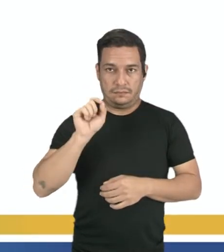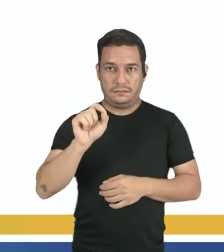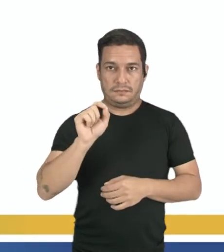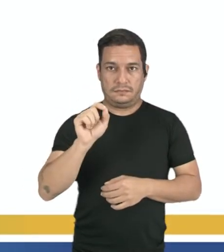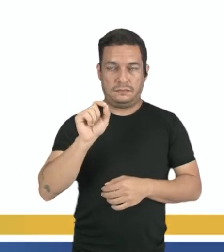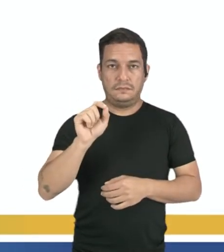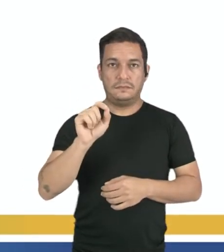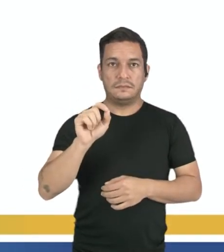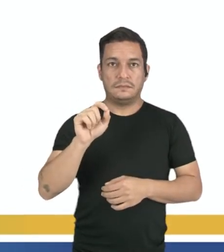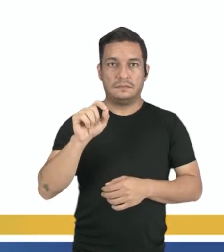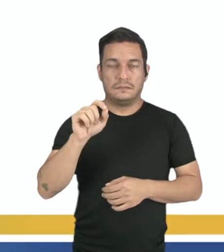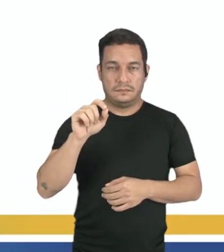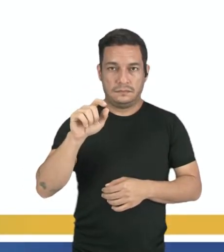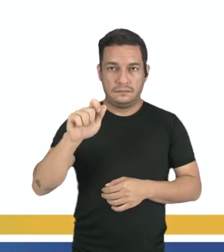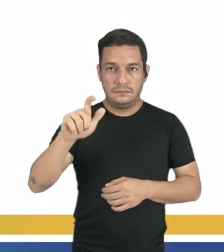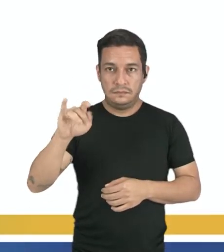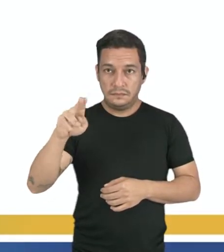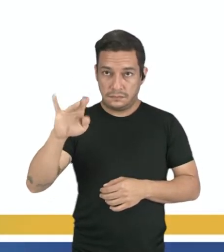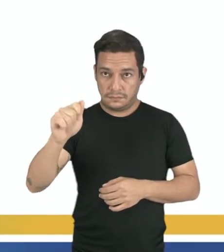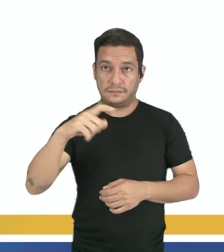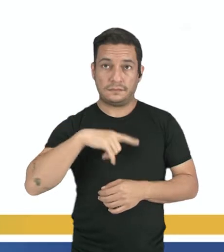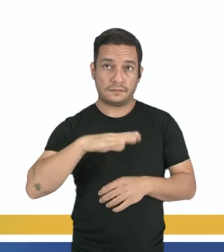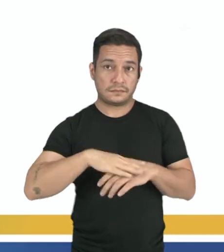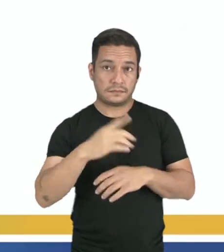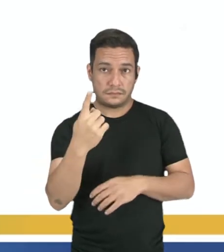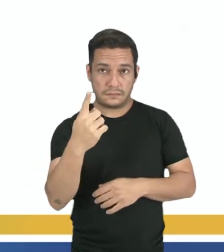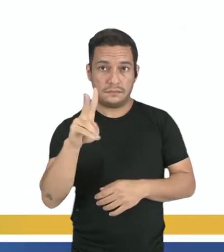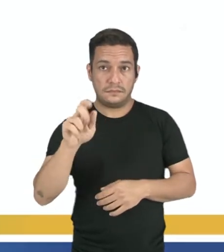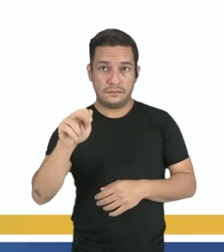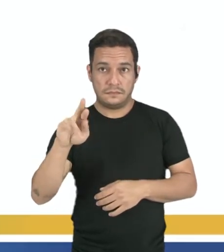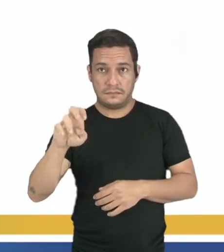e que também pode conter mais de uma variável.